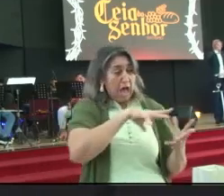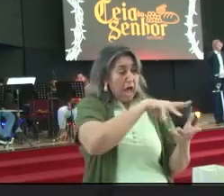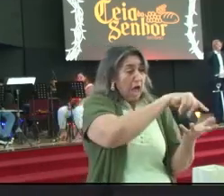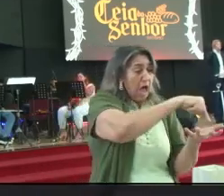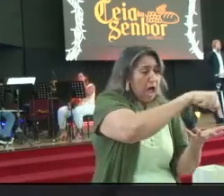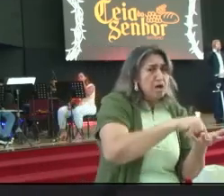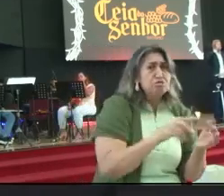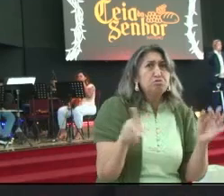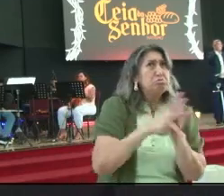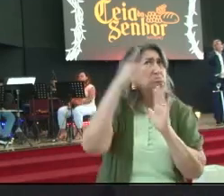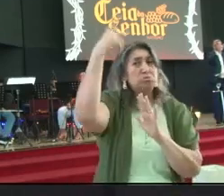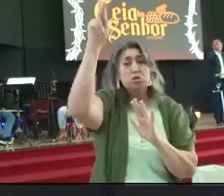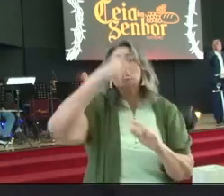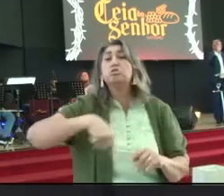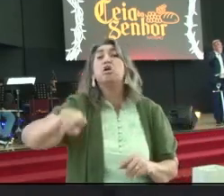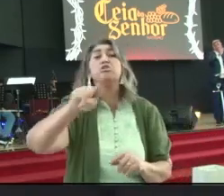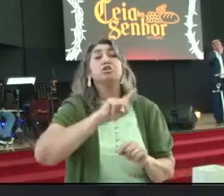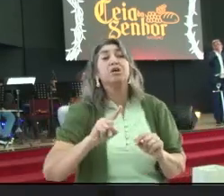apenas